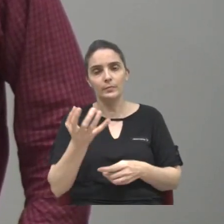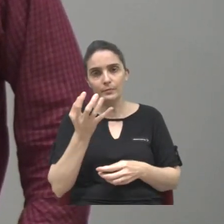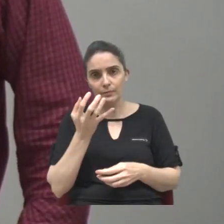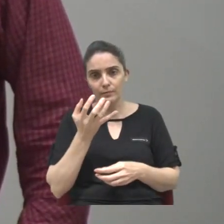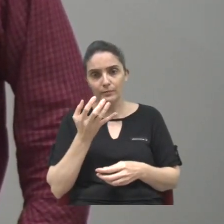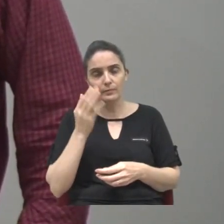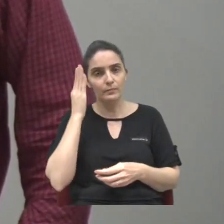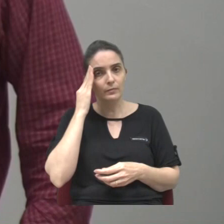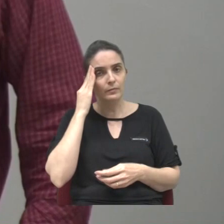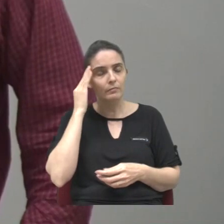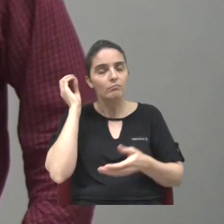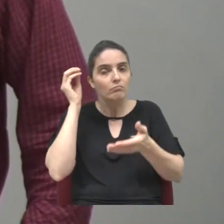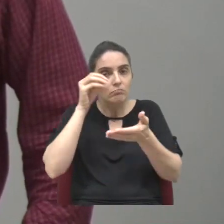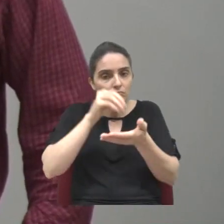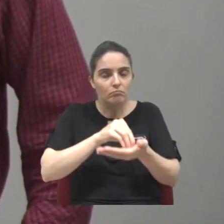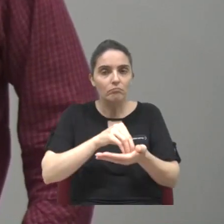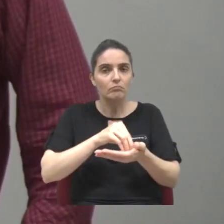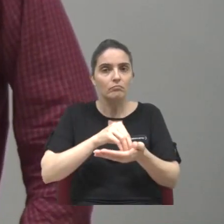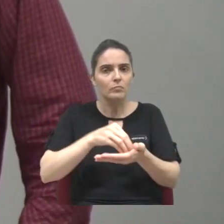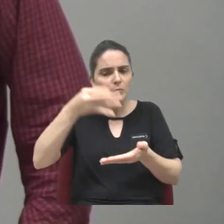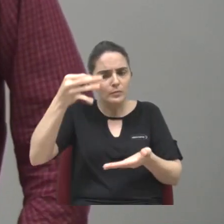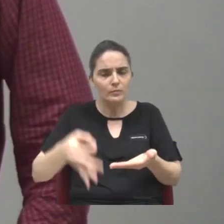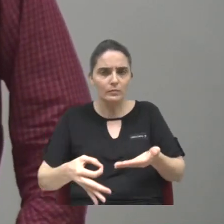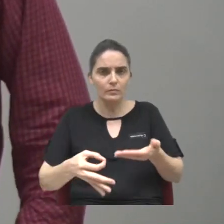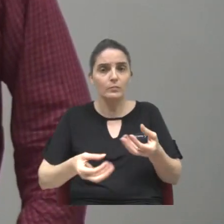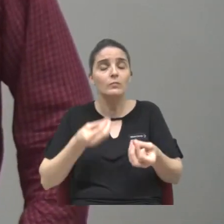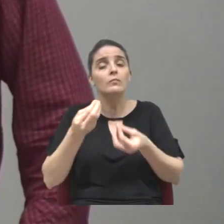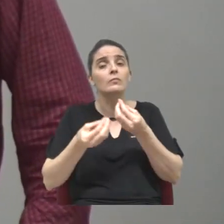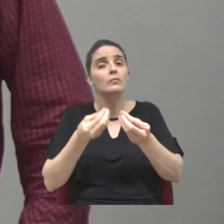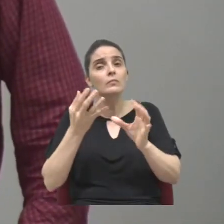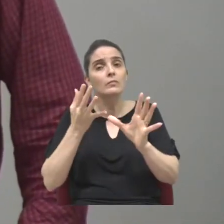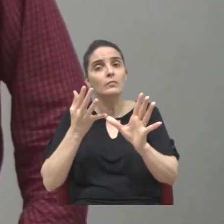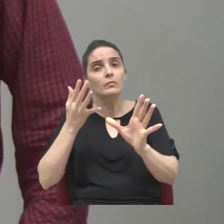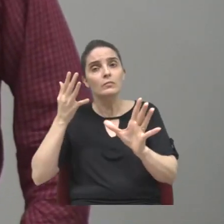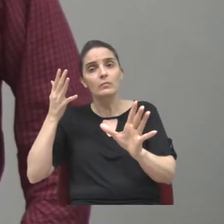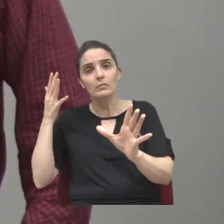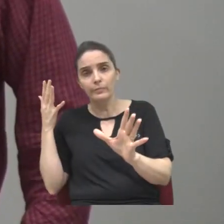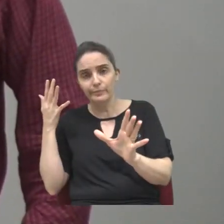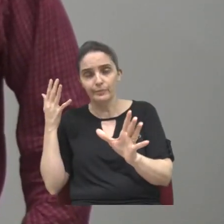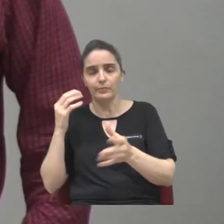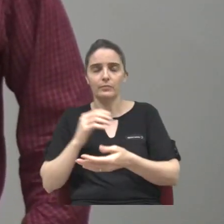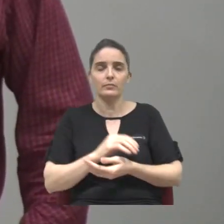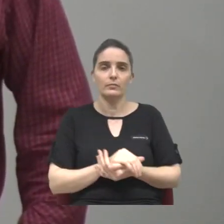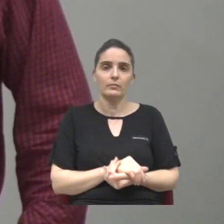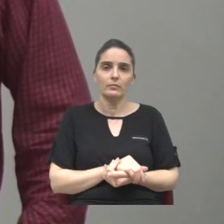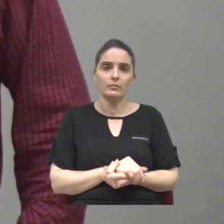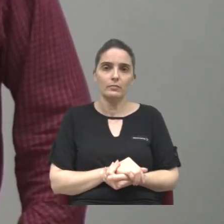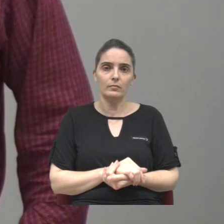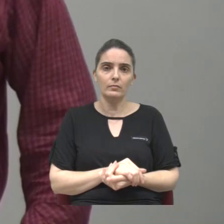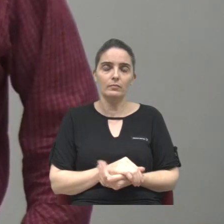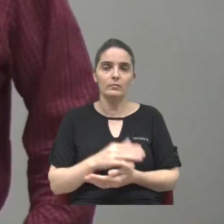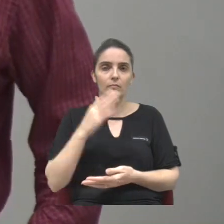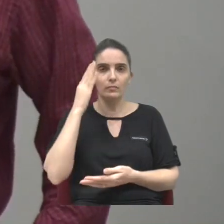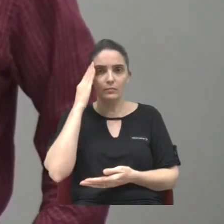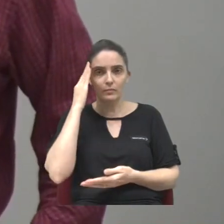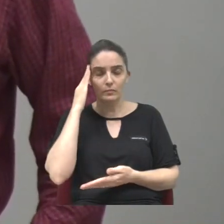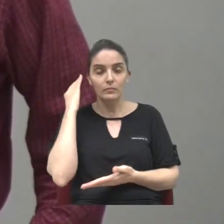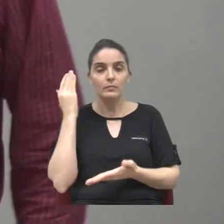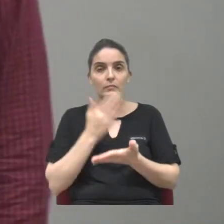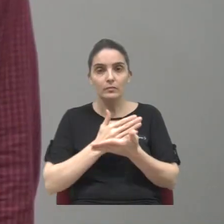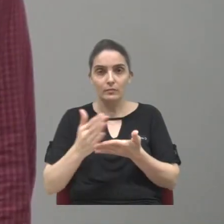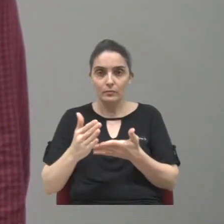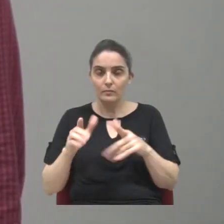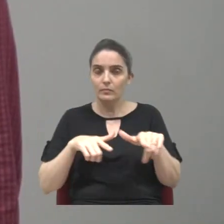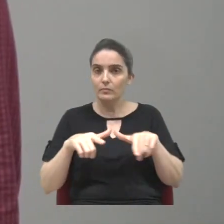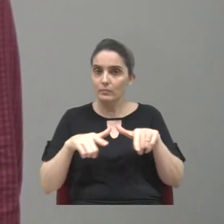registrado certinho como anda a fila nos últimos anos, para que a gente possa iniciar um trabalho, como foi feito